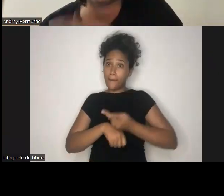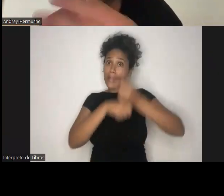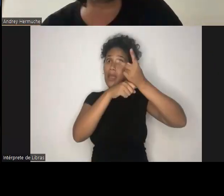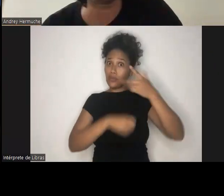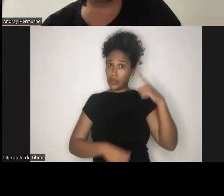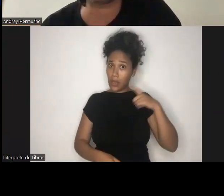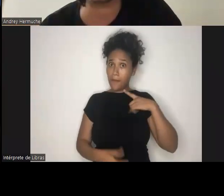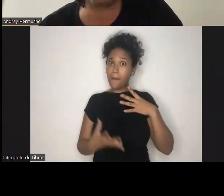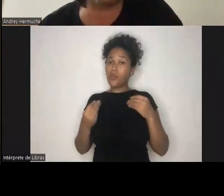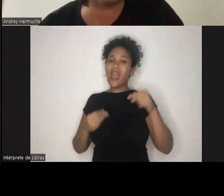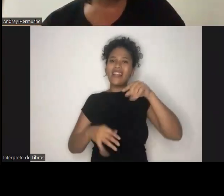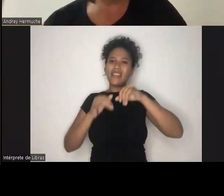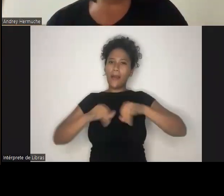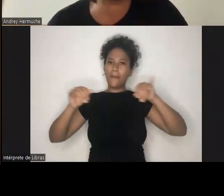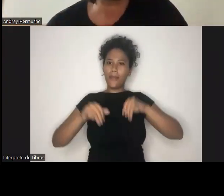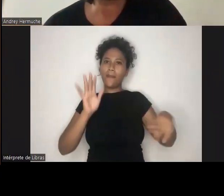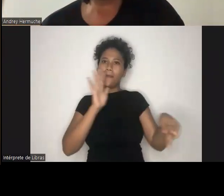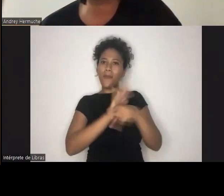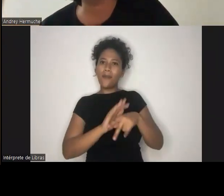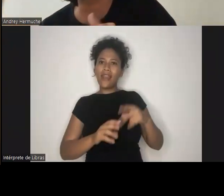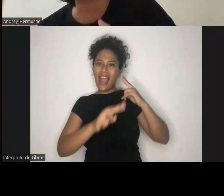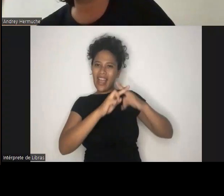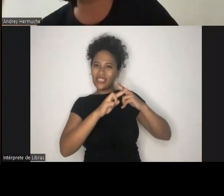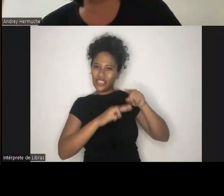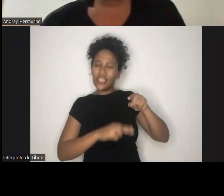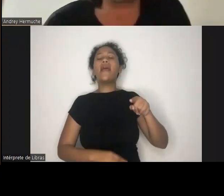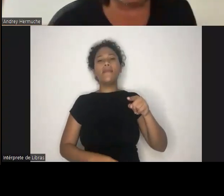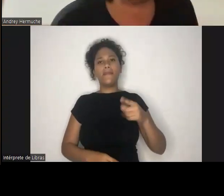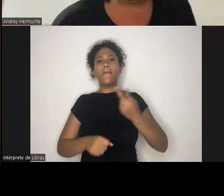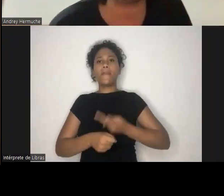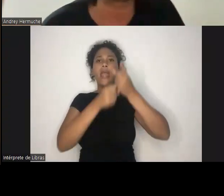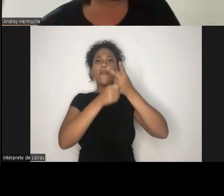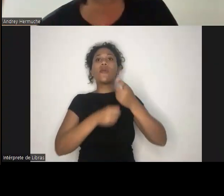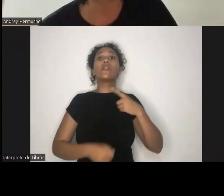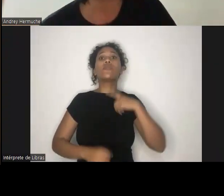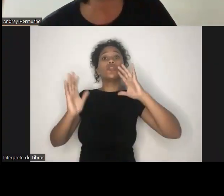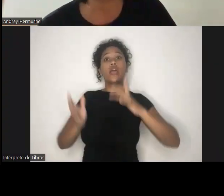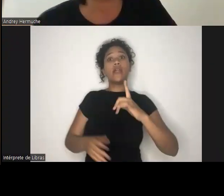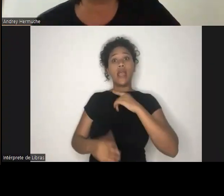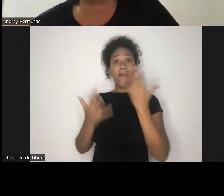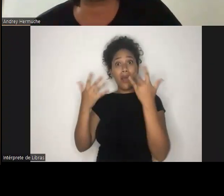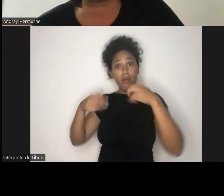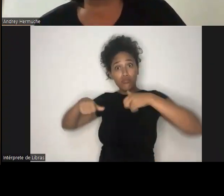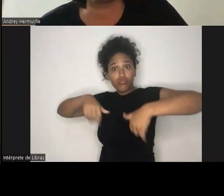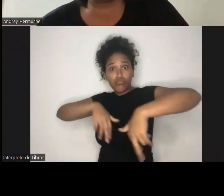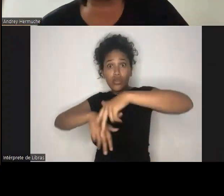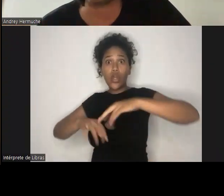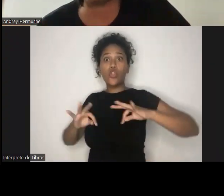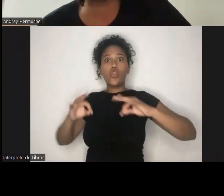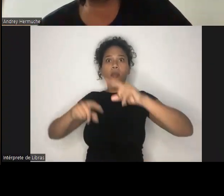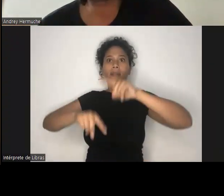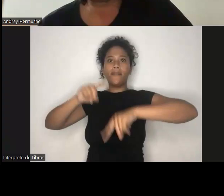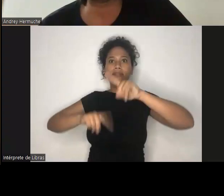esse essa campanha da Caixa foi premiada também E aí eu adotei por exemplo Já que é com a mão todos os materiais são